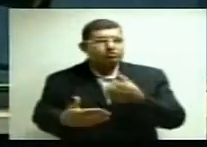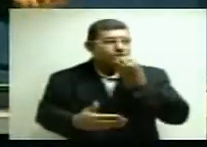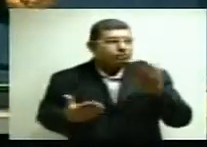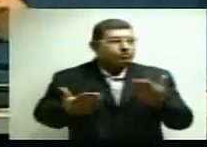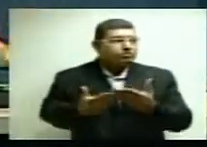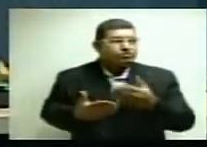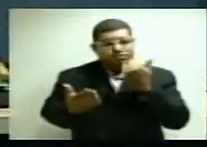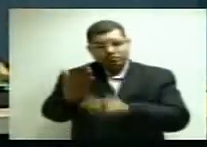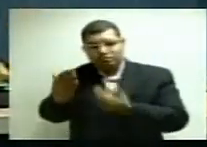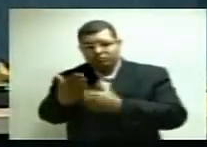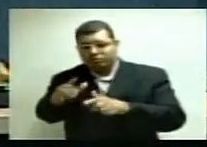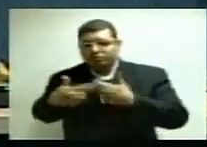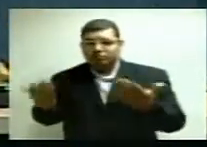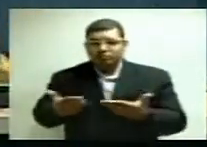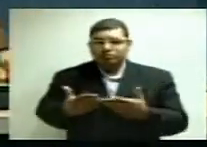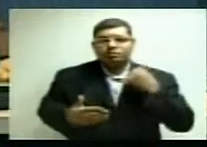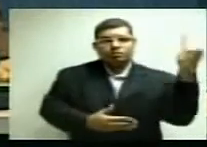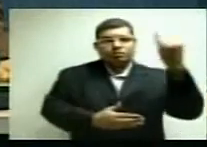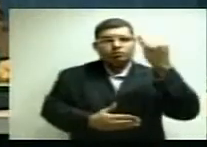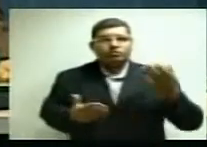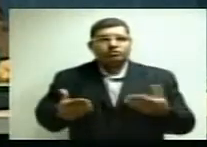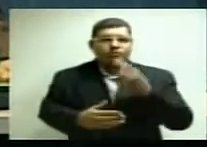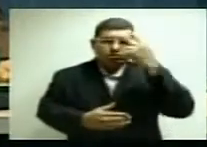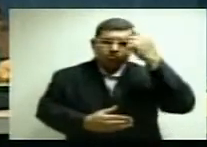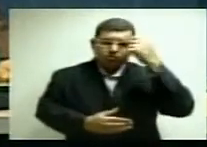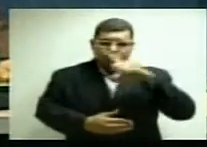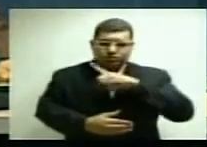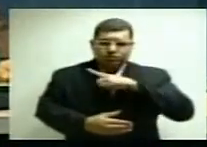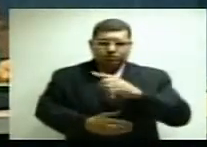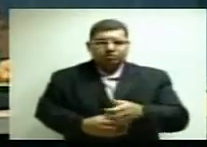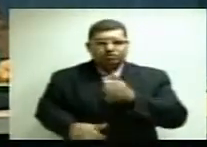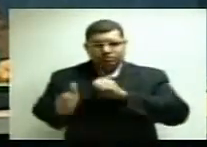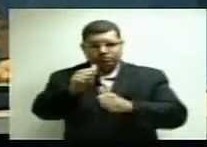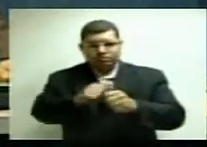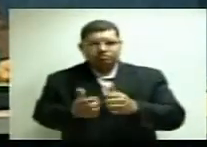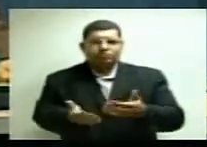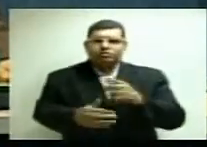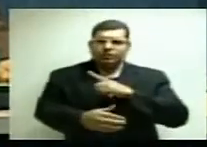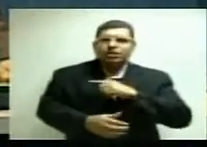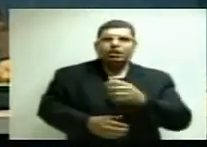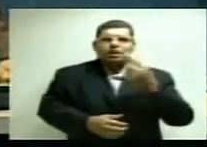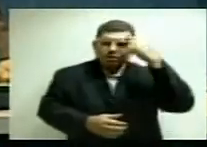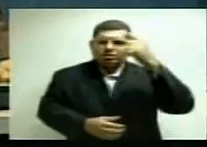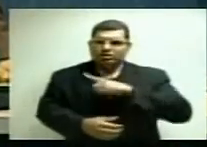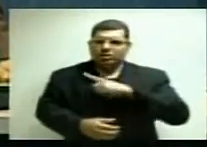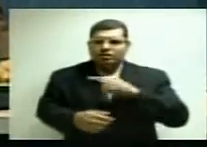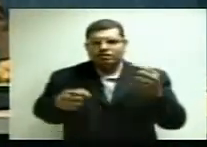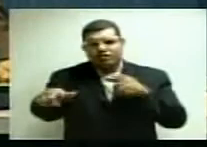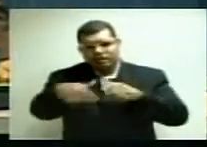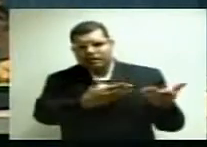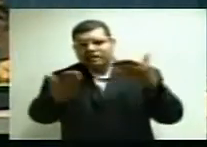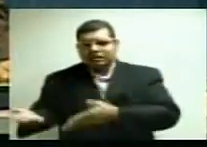Portanto, perdeu uma oportunidade importante. Penso que devemos beber nas sugestões que vêm da